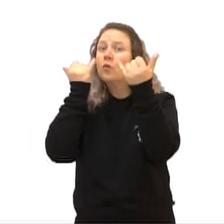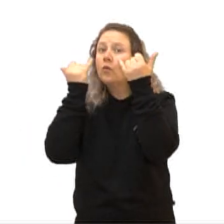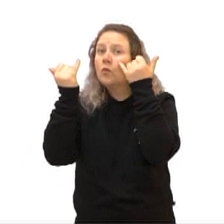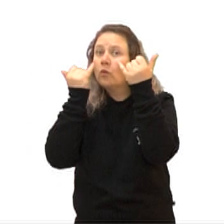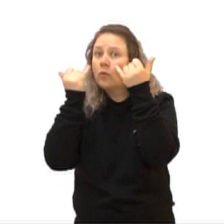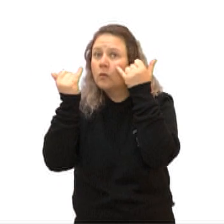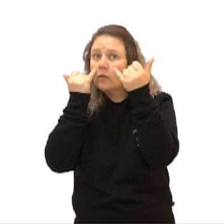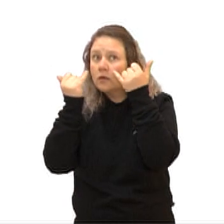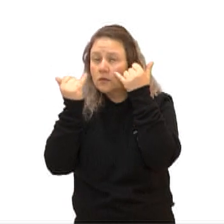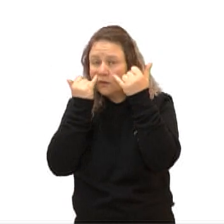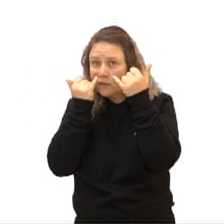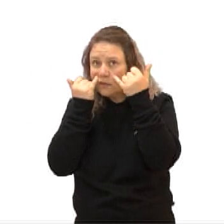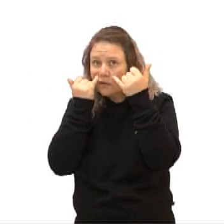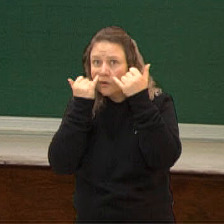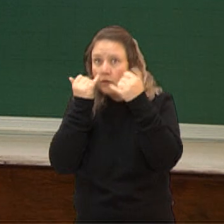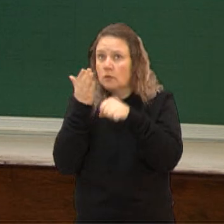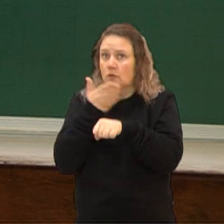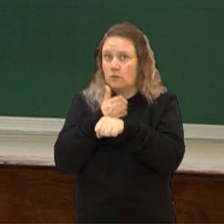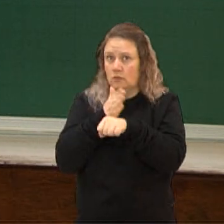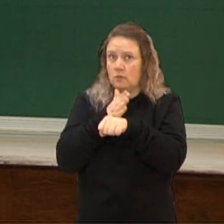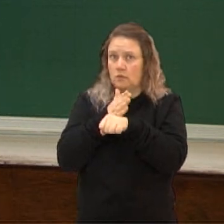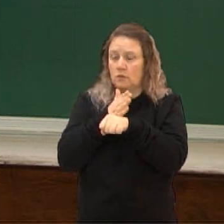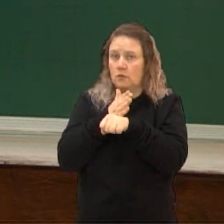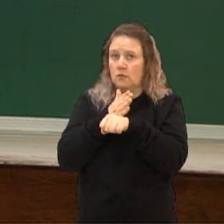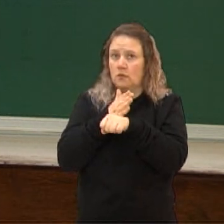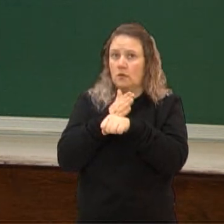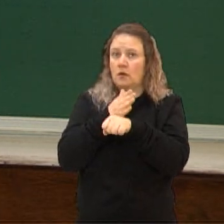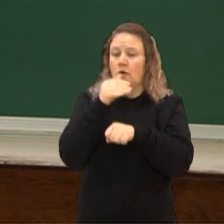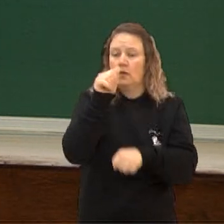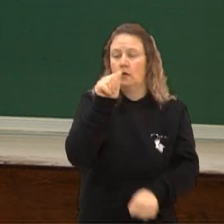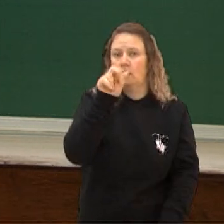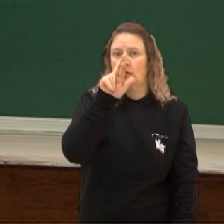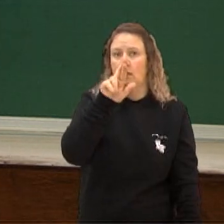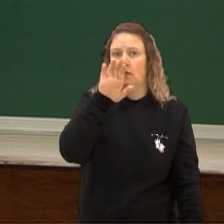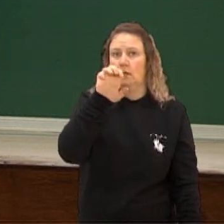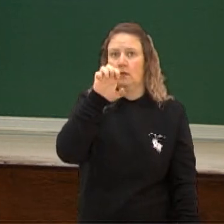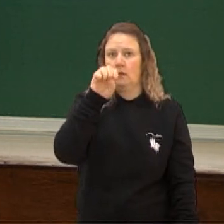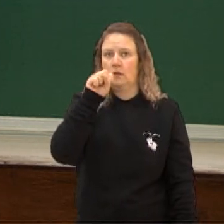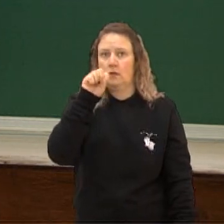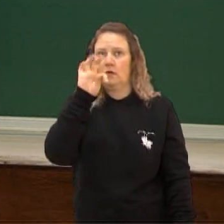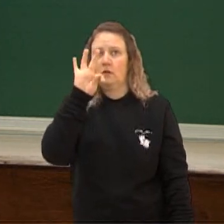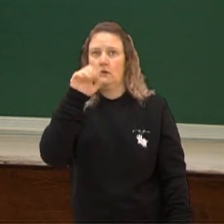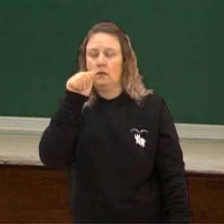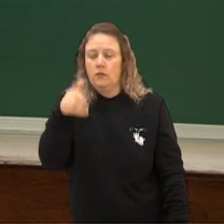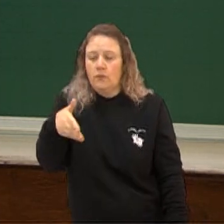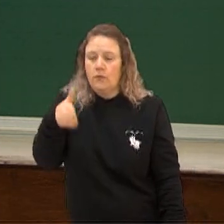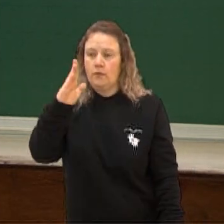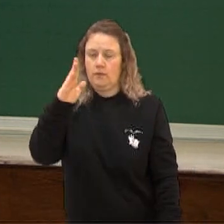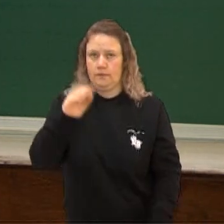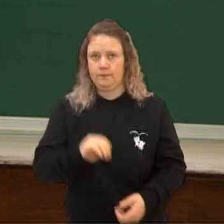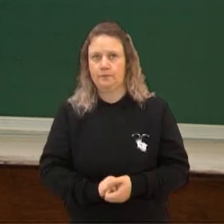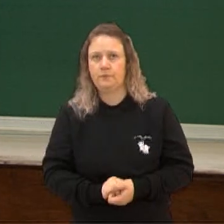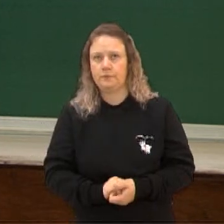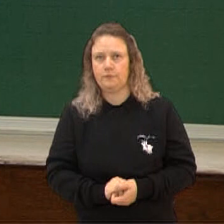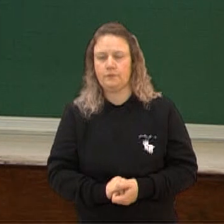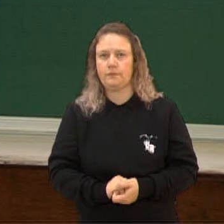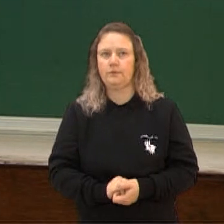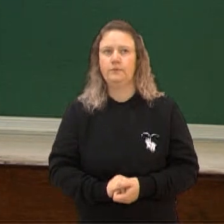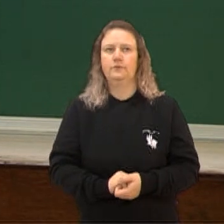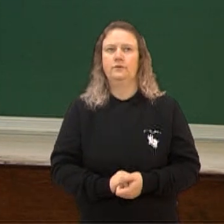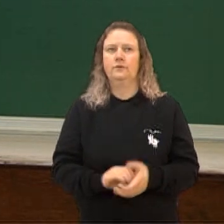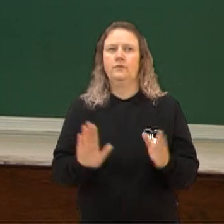dada para nós, que é a aresta lateral. Então,